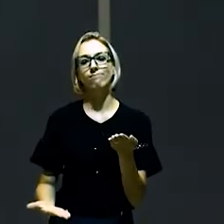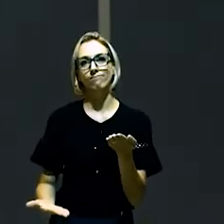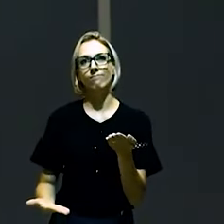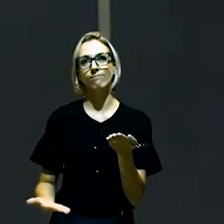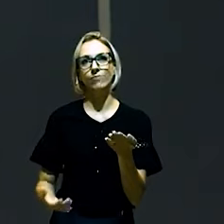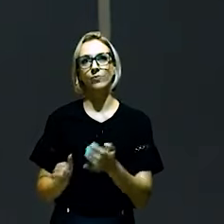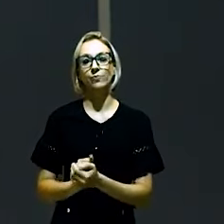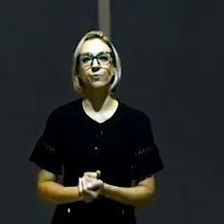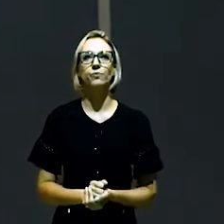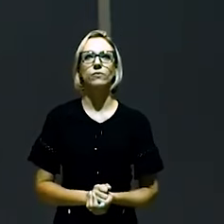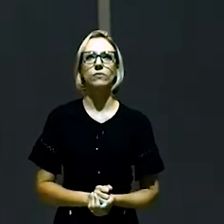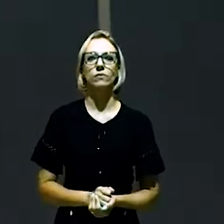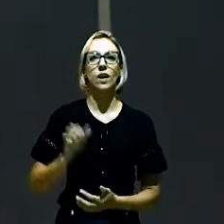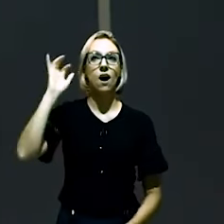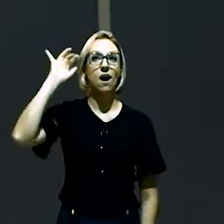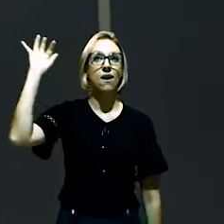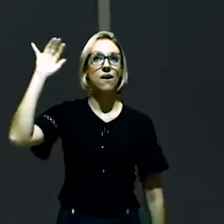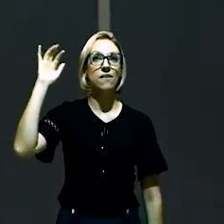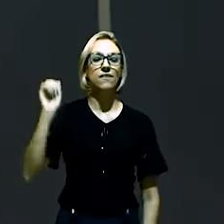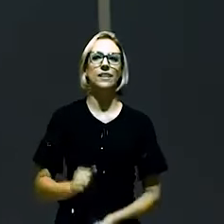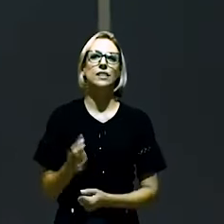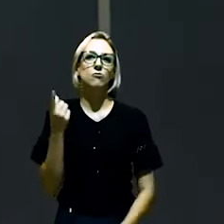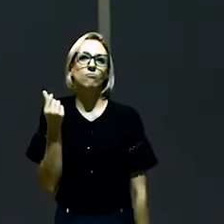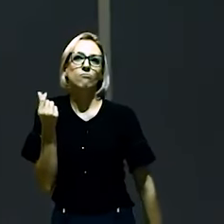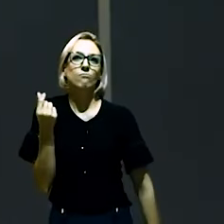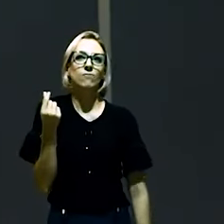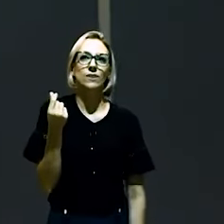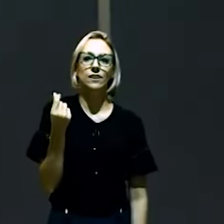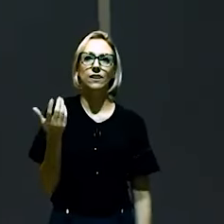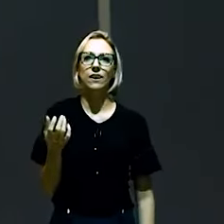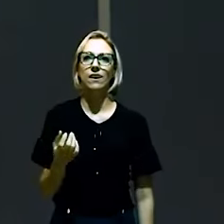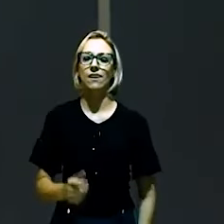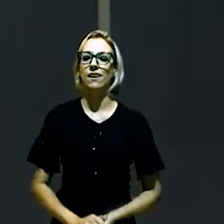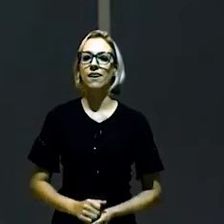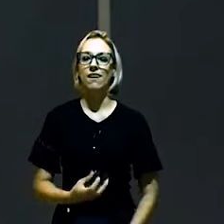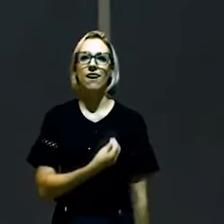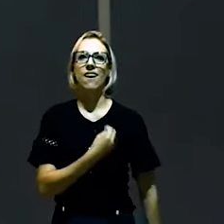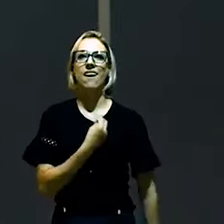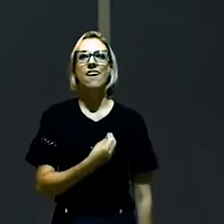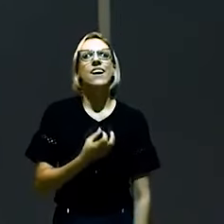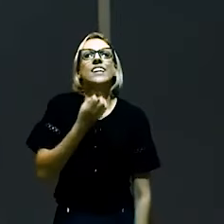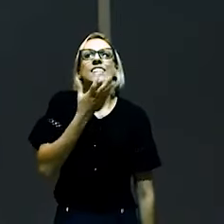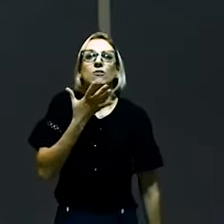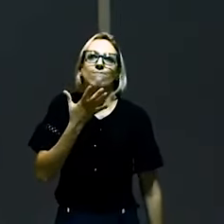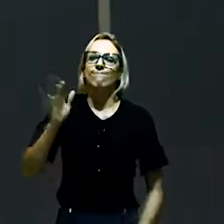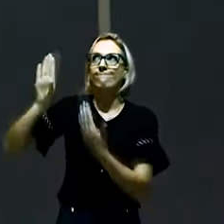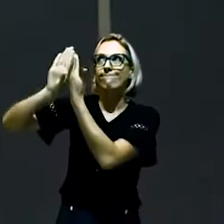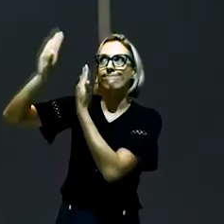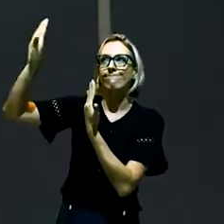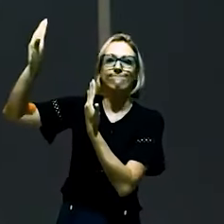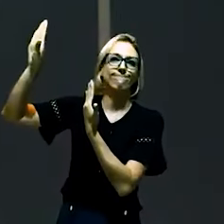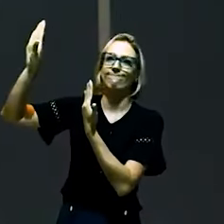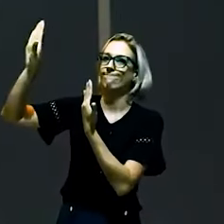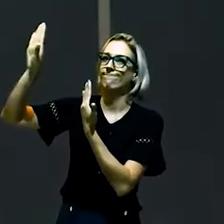E acha que agora está com dinheiro e está tudo bom. Não, vai perder também. Porque quando se afasta de Deus, é fracasso.